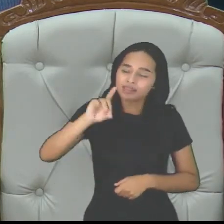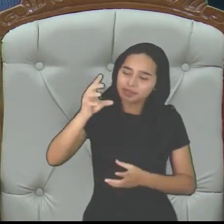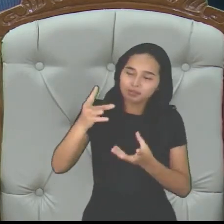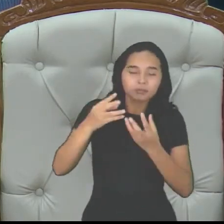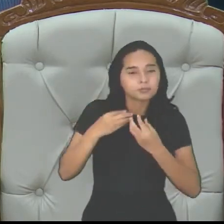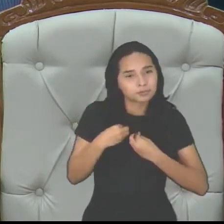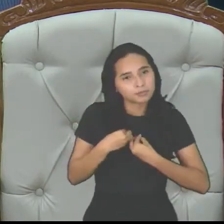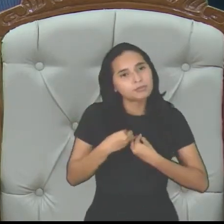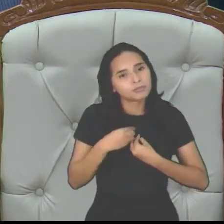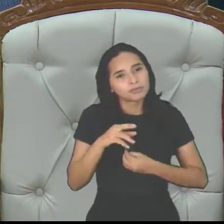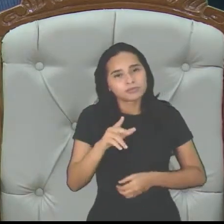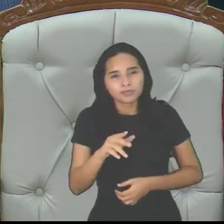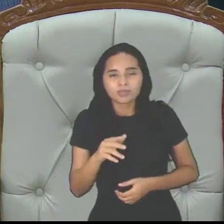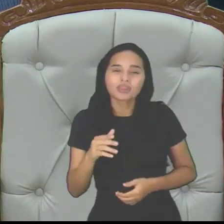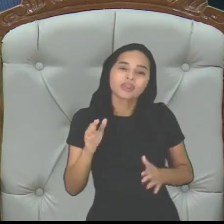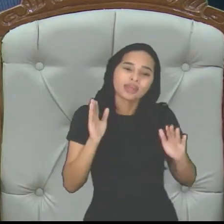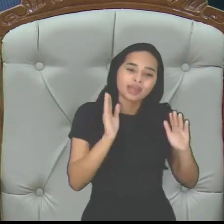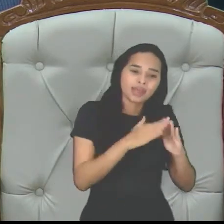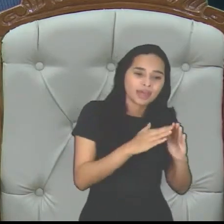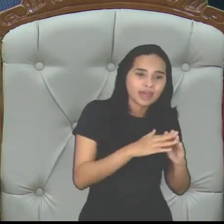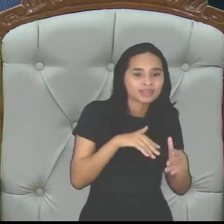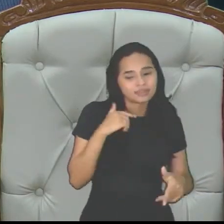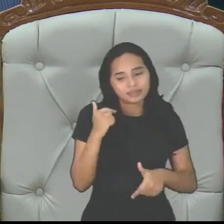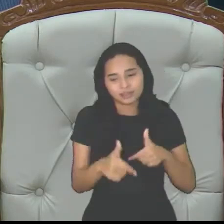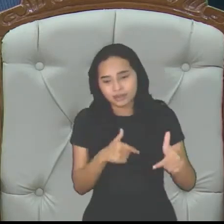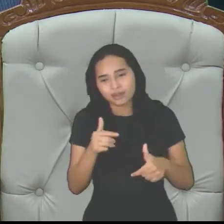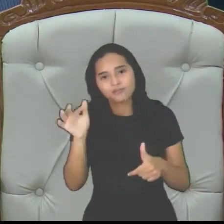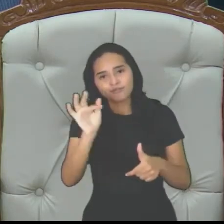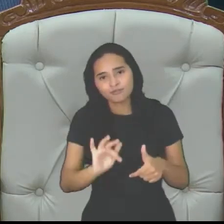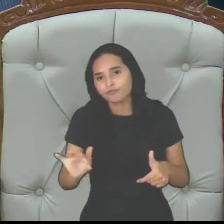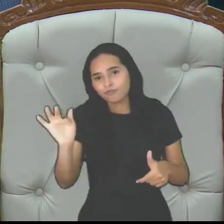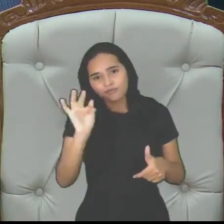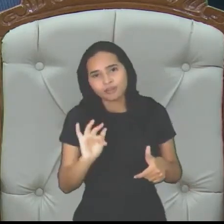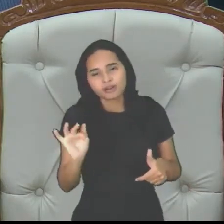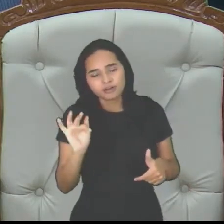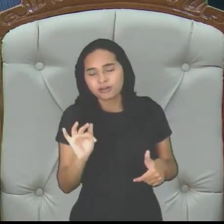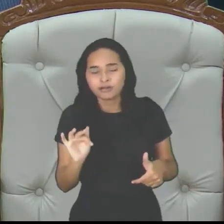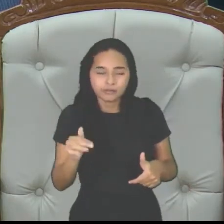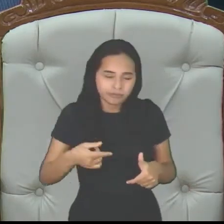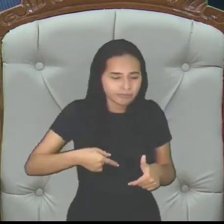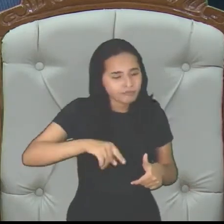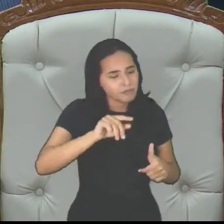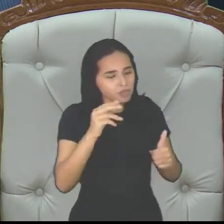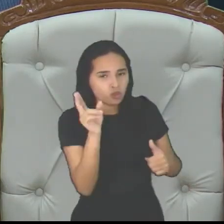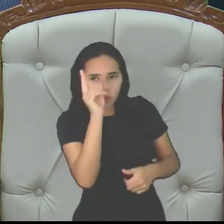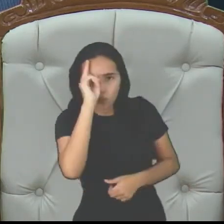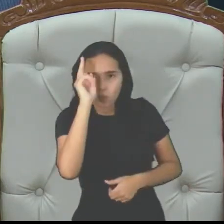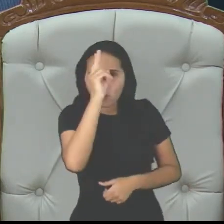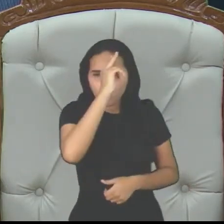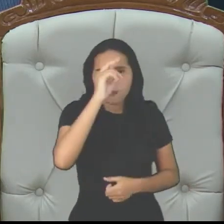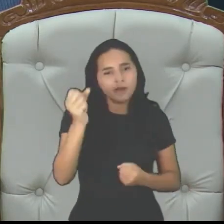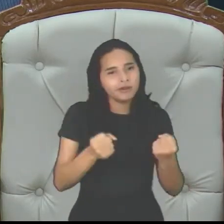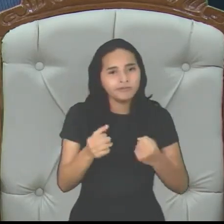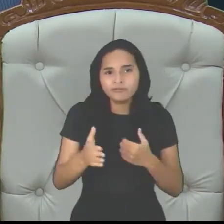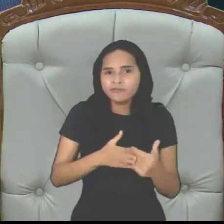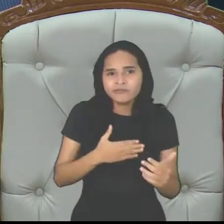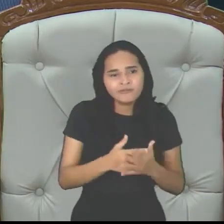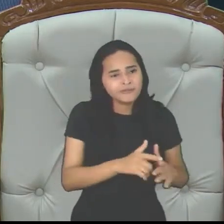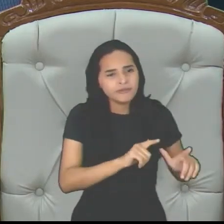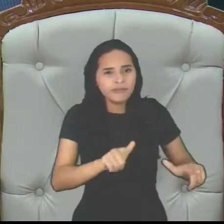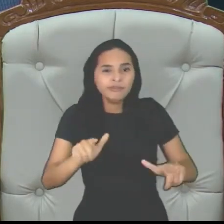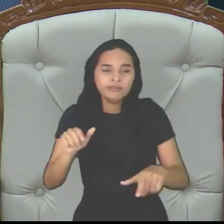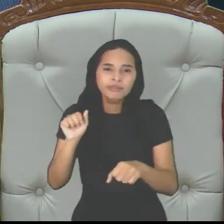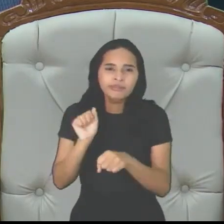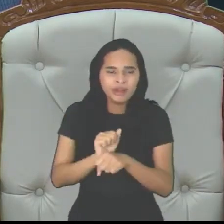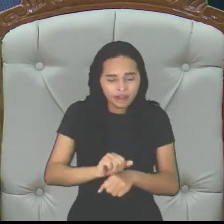dá, irmão. Seja em casa, no trabalho, na faculdade, indo no Uber, no carro, aonde você parar, no posto